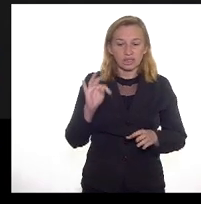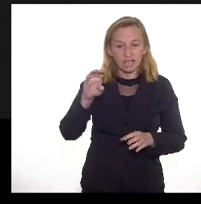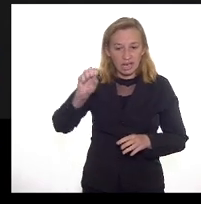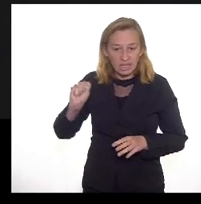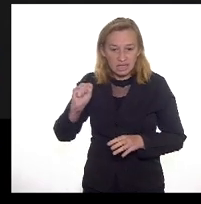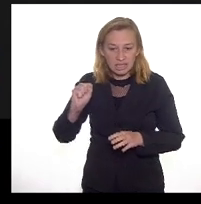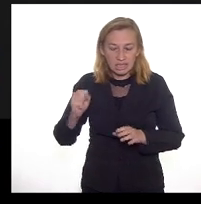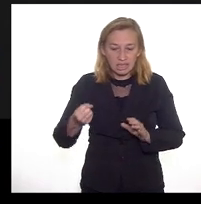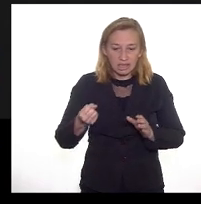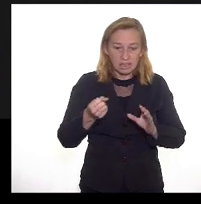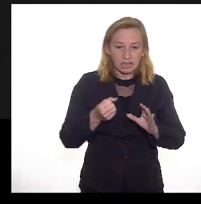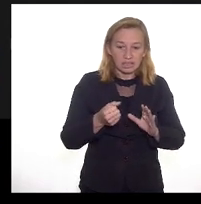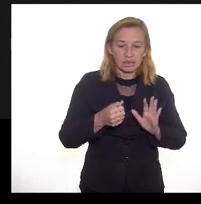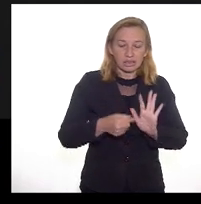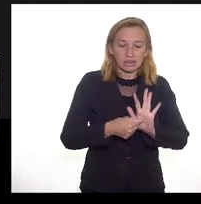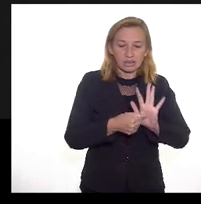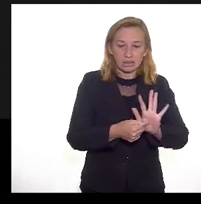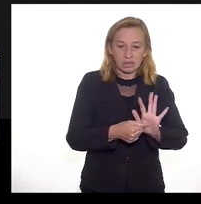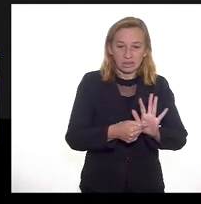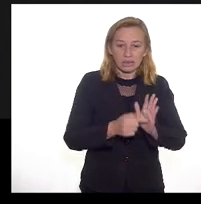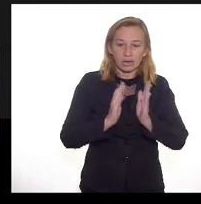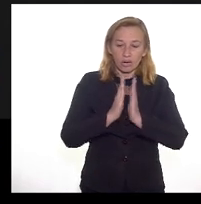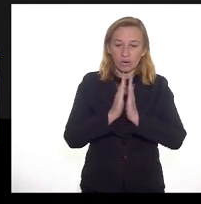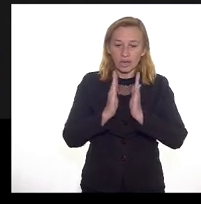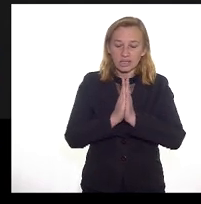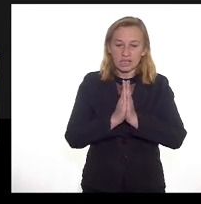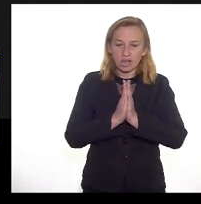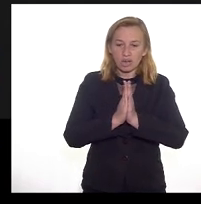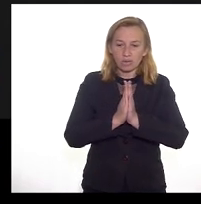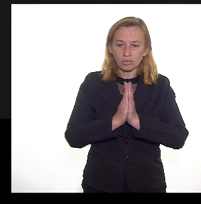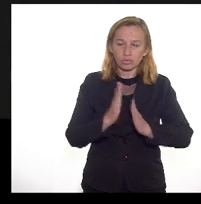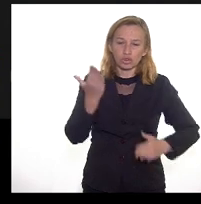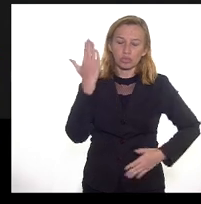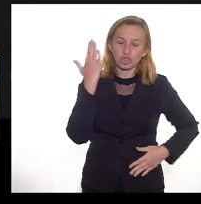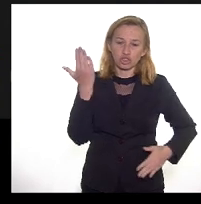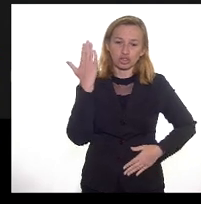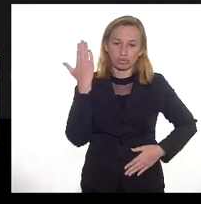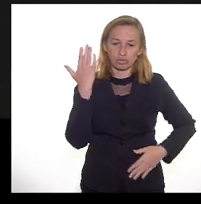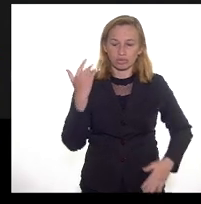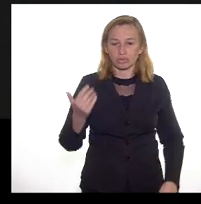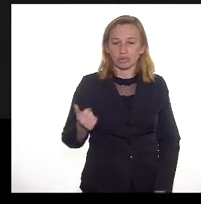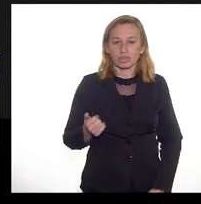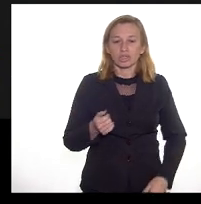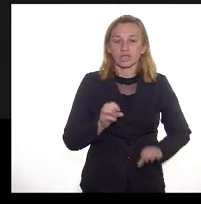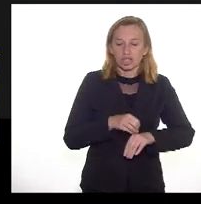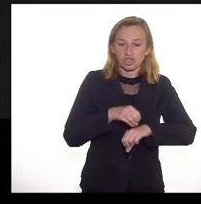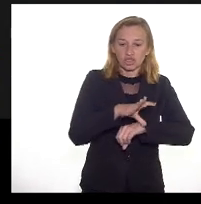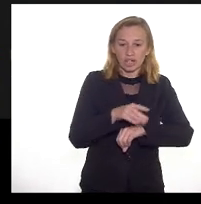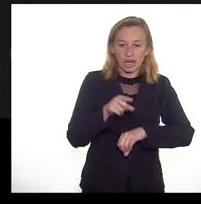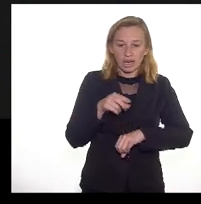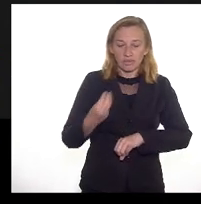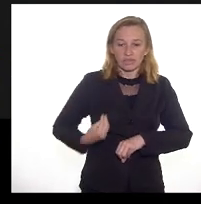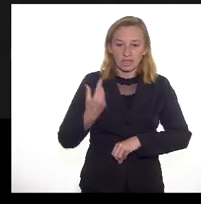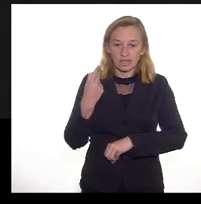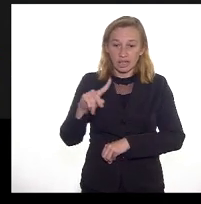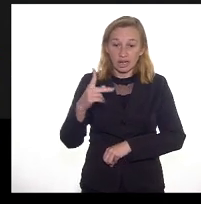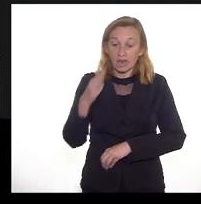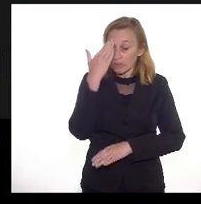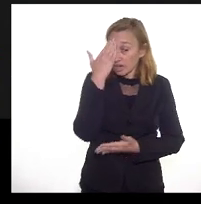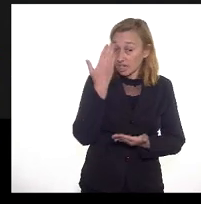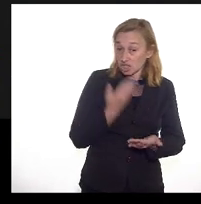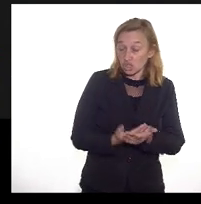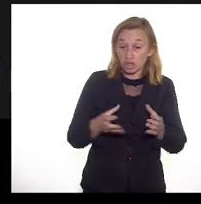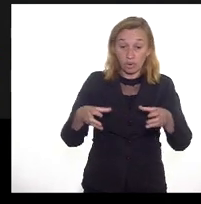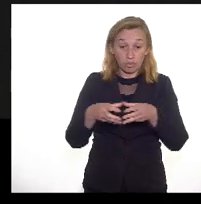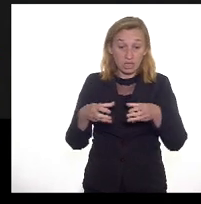com o título Oração de Traficante. Acho importante, vamos indicar a presença, porque acredito que uma comissão